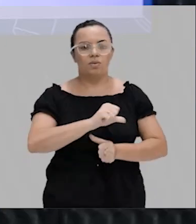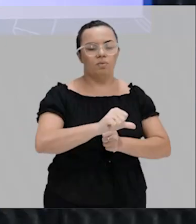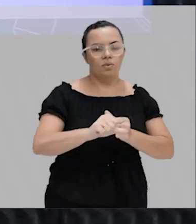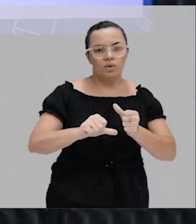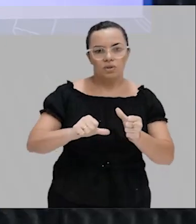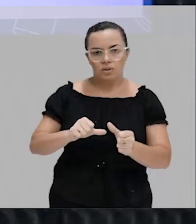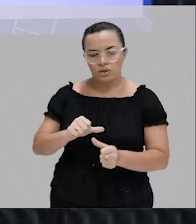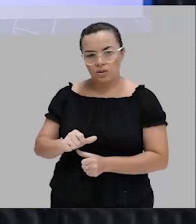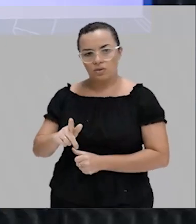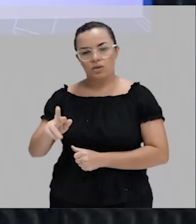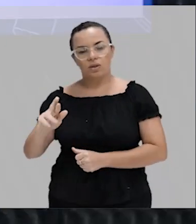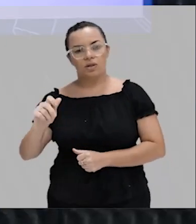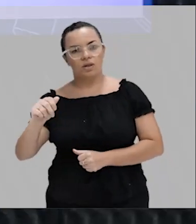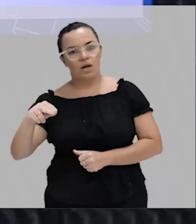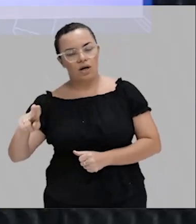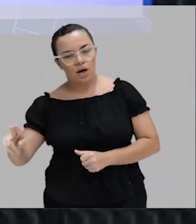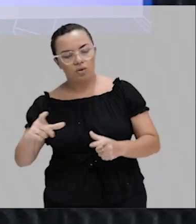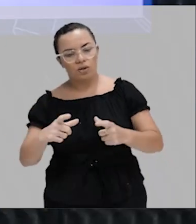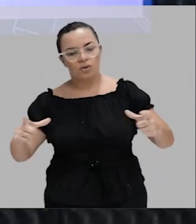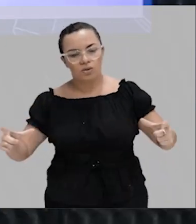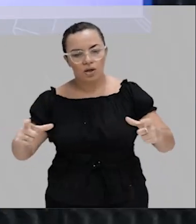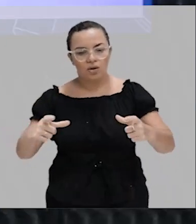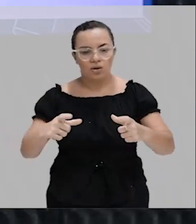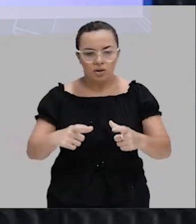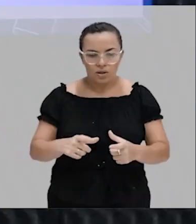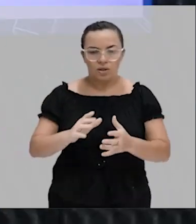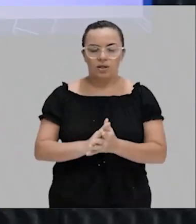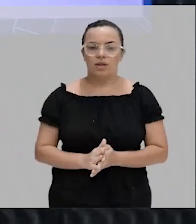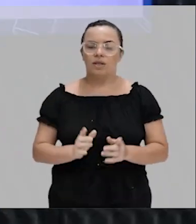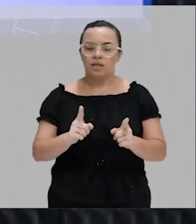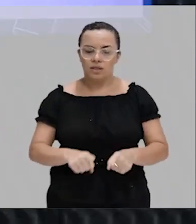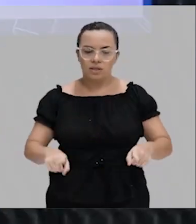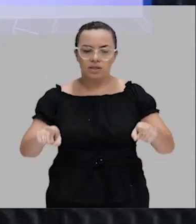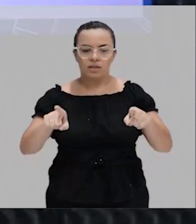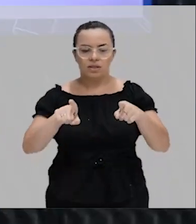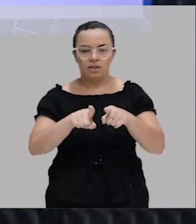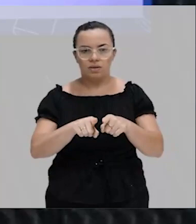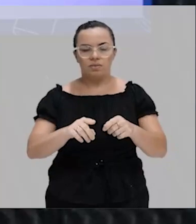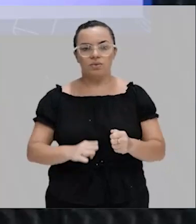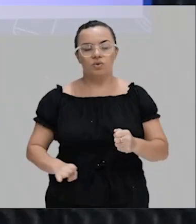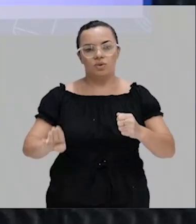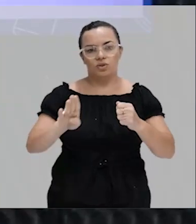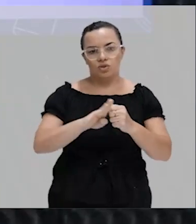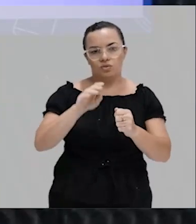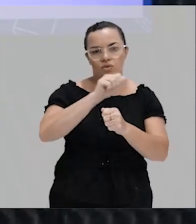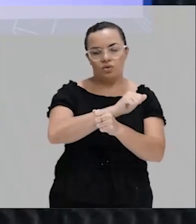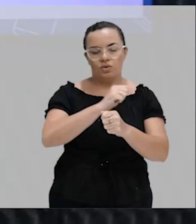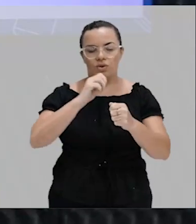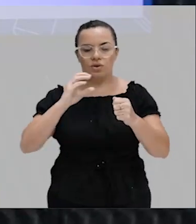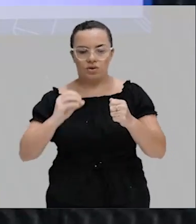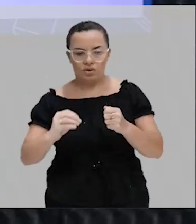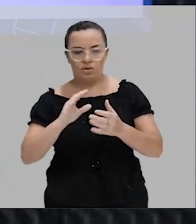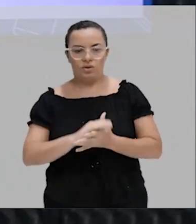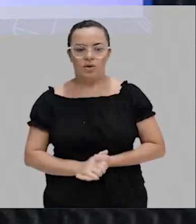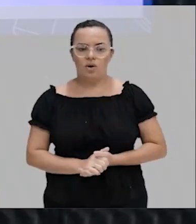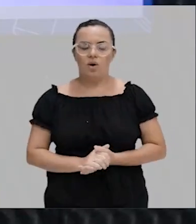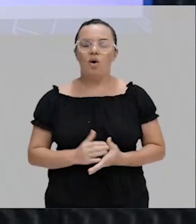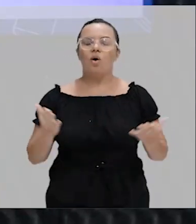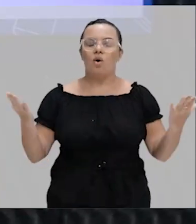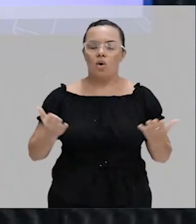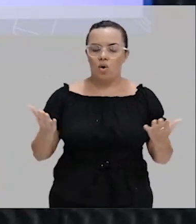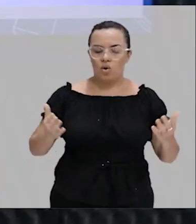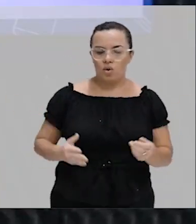e também um pouquinho sobre substantivação. Então vamos lá? Plural dos substantivos simples.